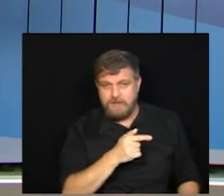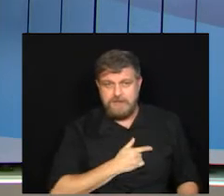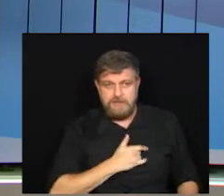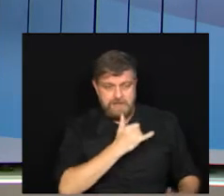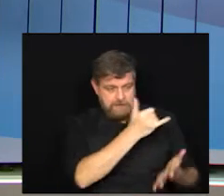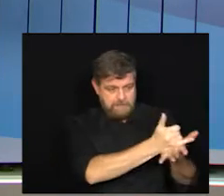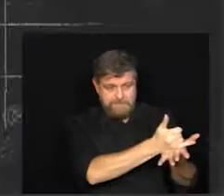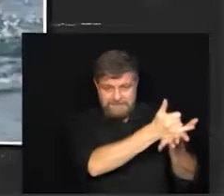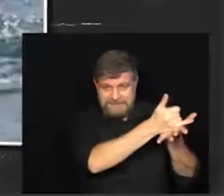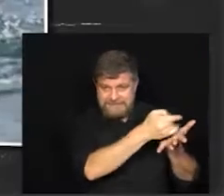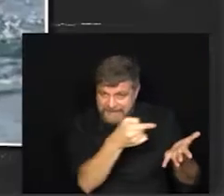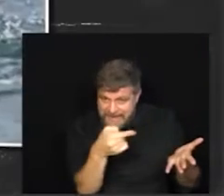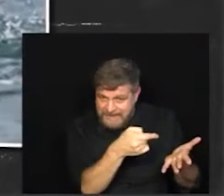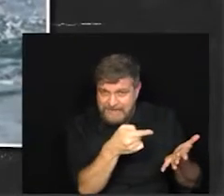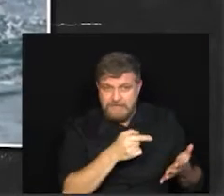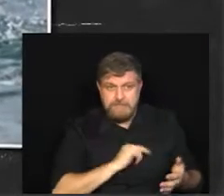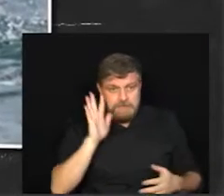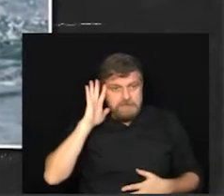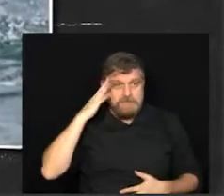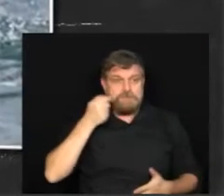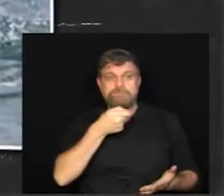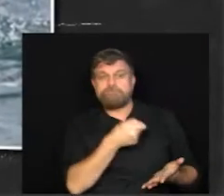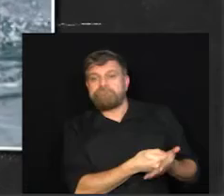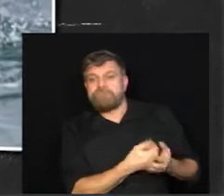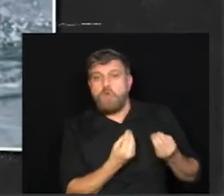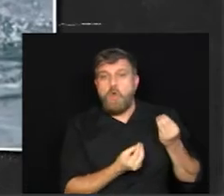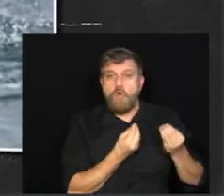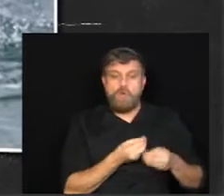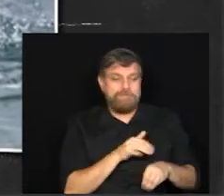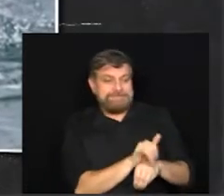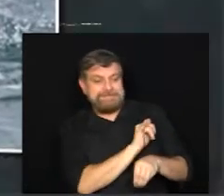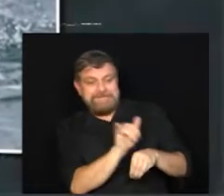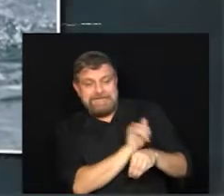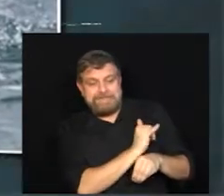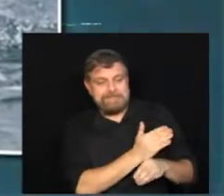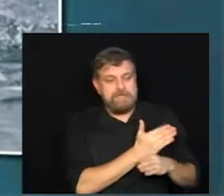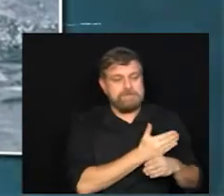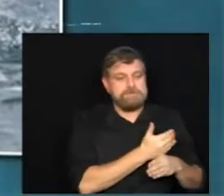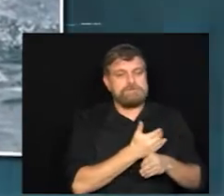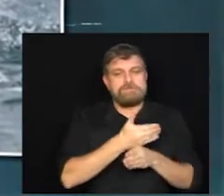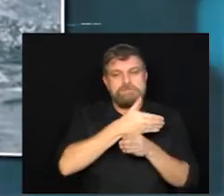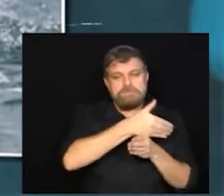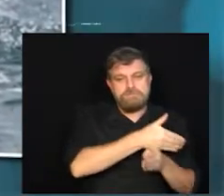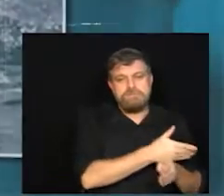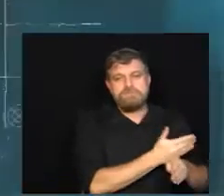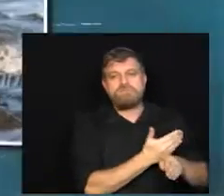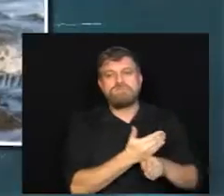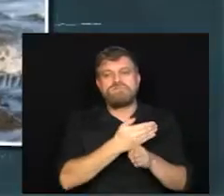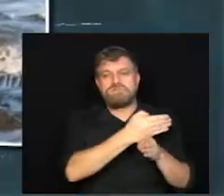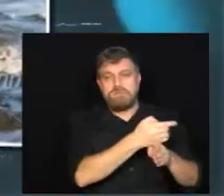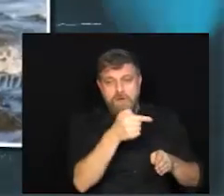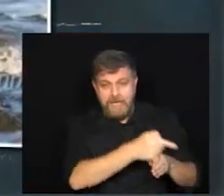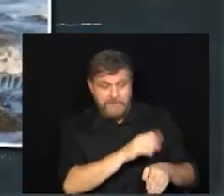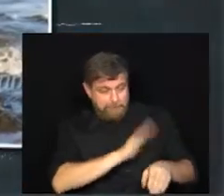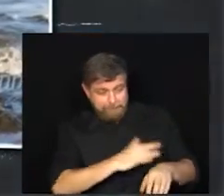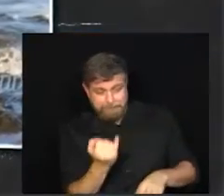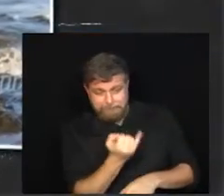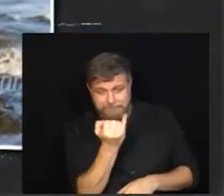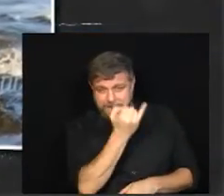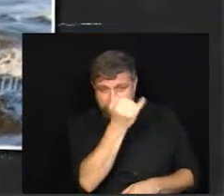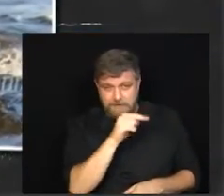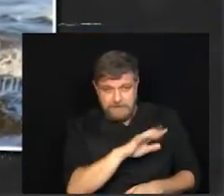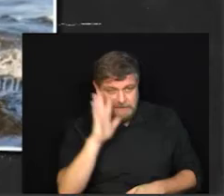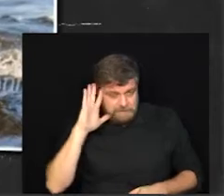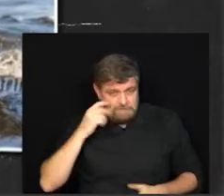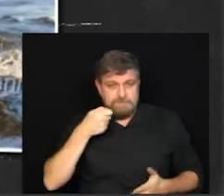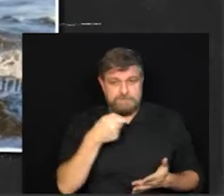realidade. Esse cara é ele que toma as decisões do barco, esse cara que é a função talvez mais importante. Claro que todas